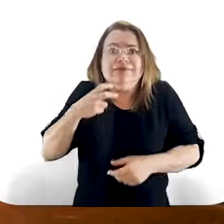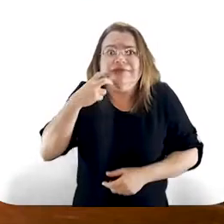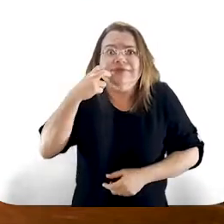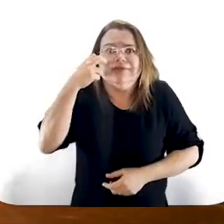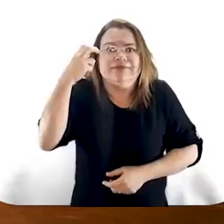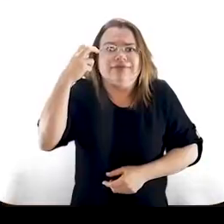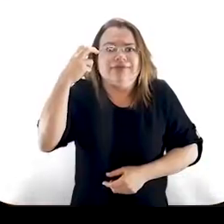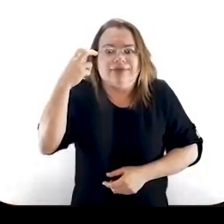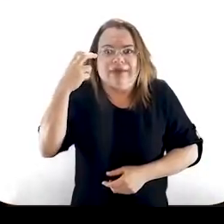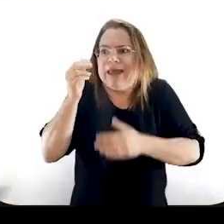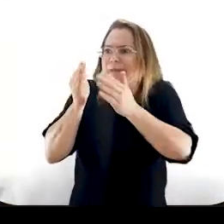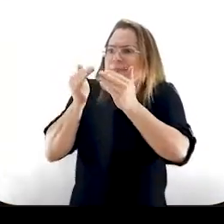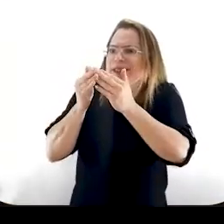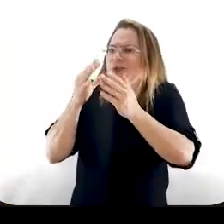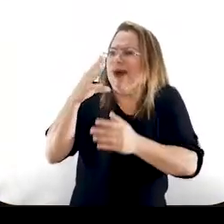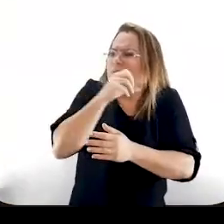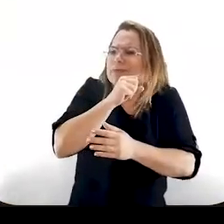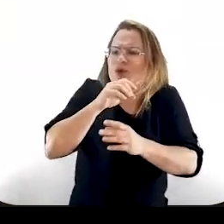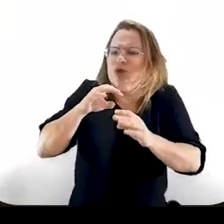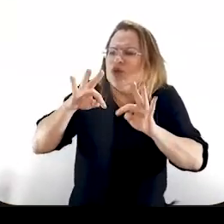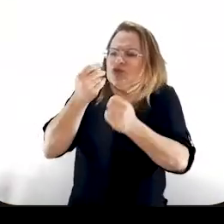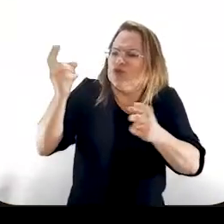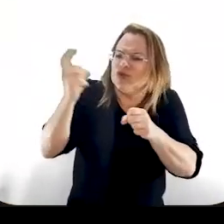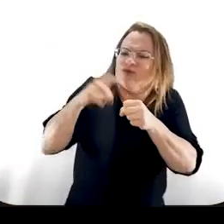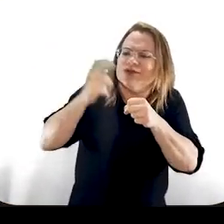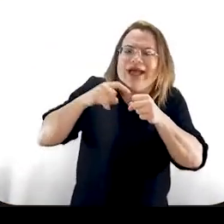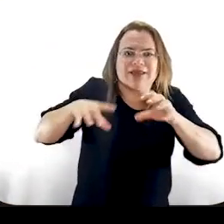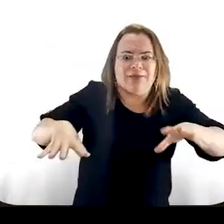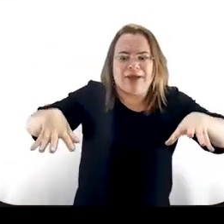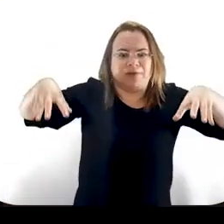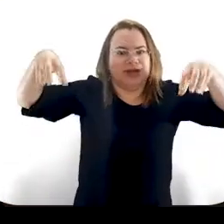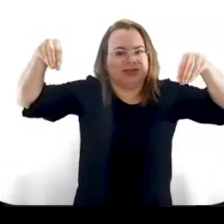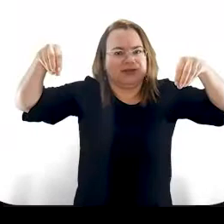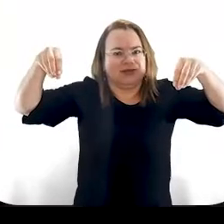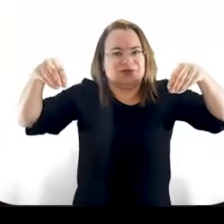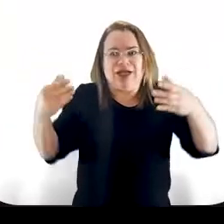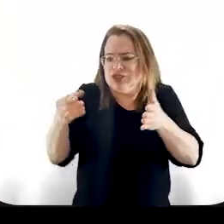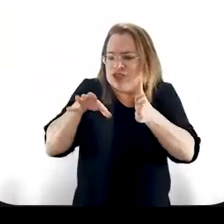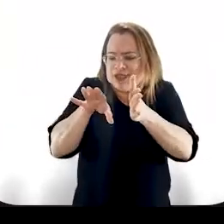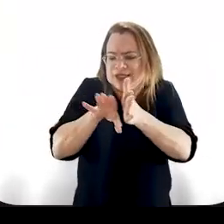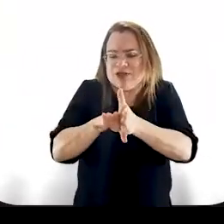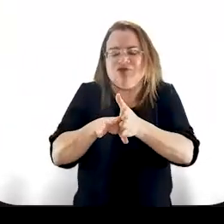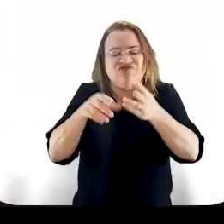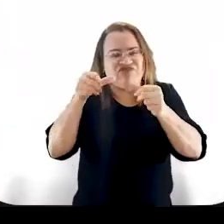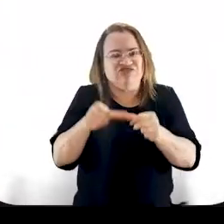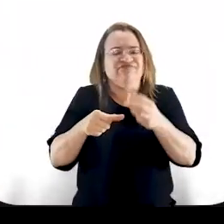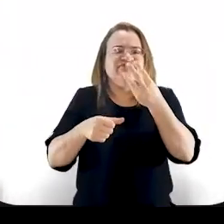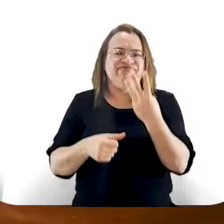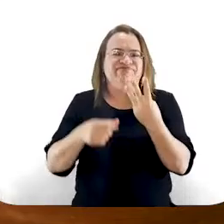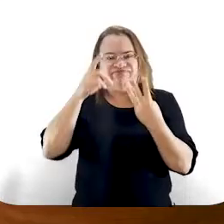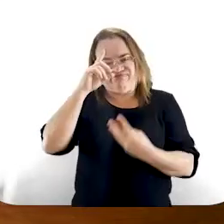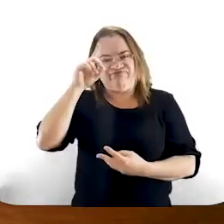vergonha. Pediu mais que depressa que todos voltassem para o palácio. Lá chegando, passou 3 dias